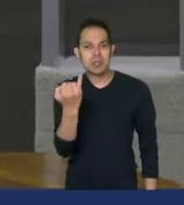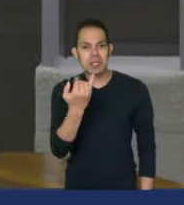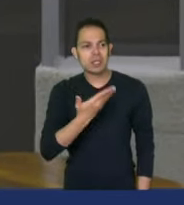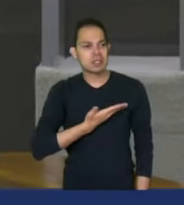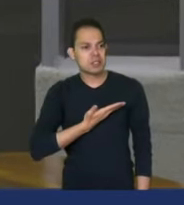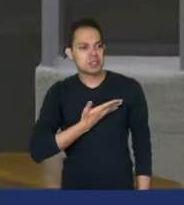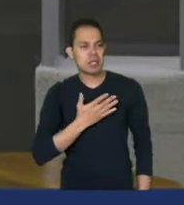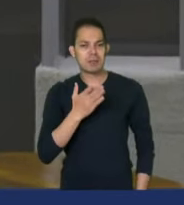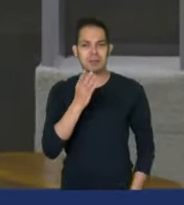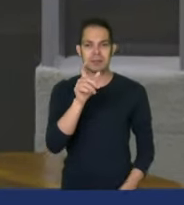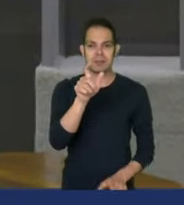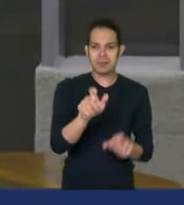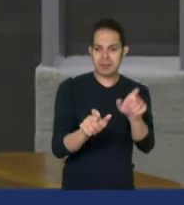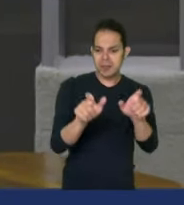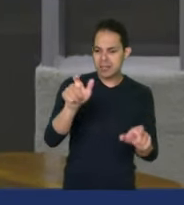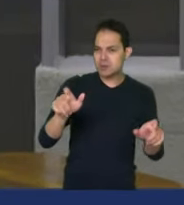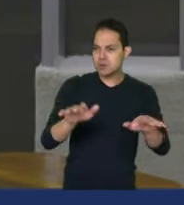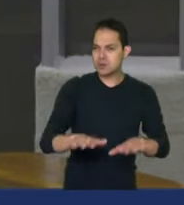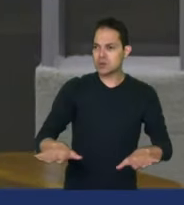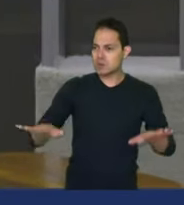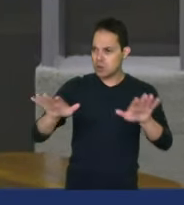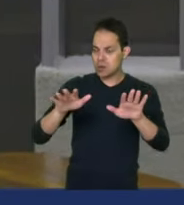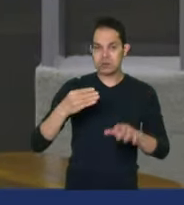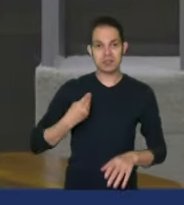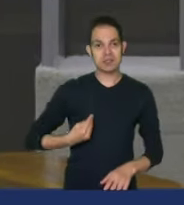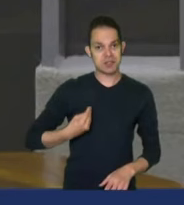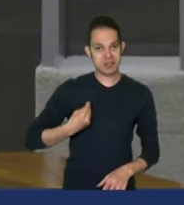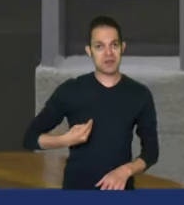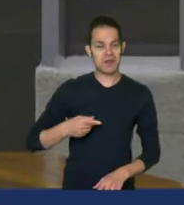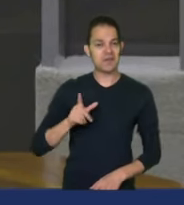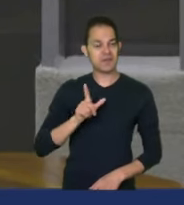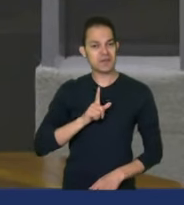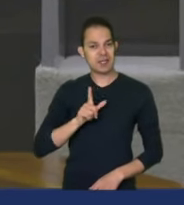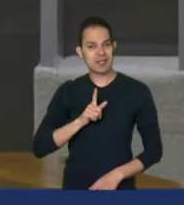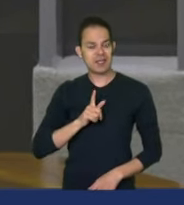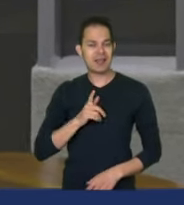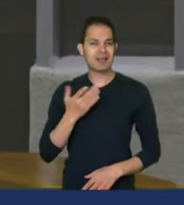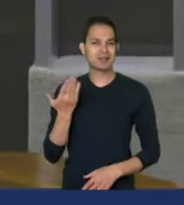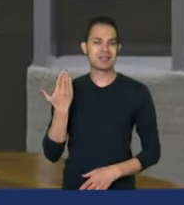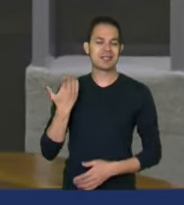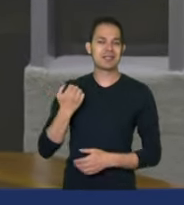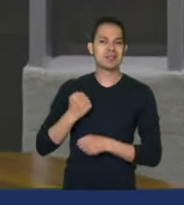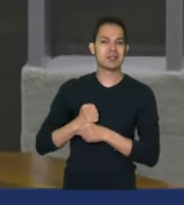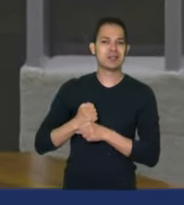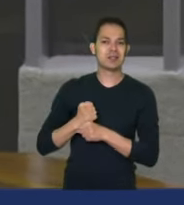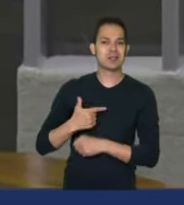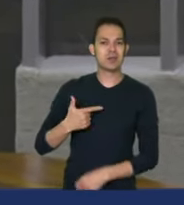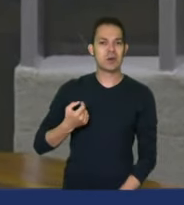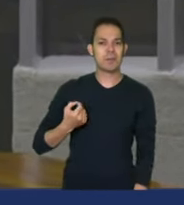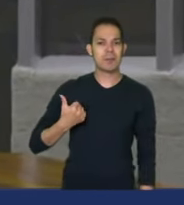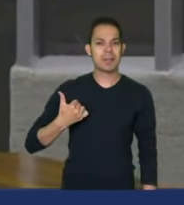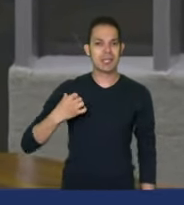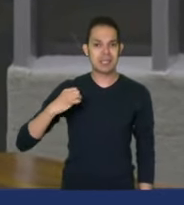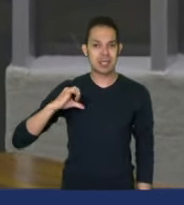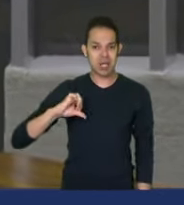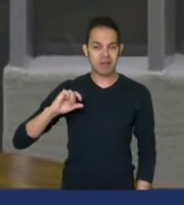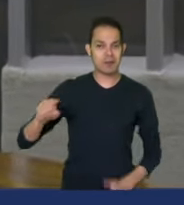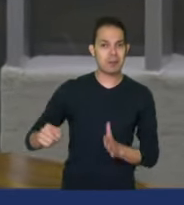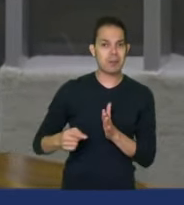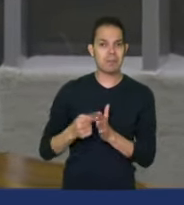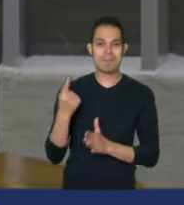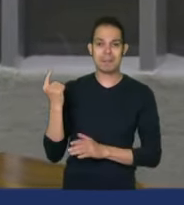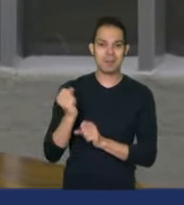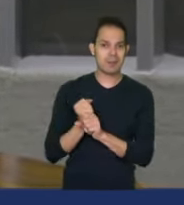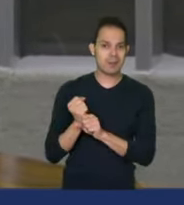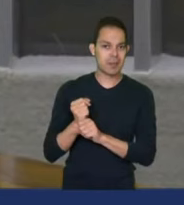citando todos, que marcaram presença desde 2019, meu primeiro ano aqui na Câmara,